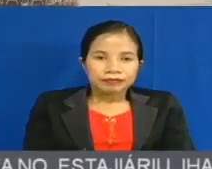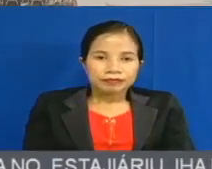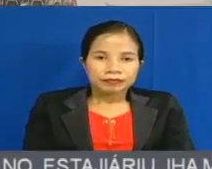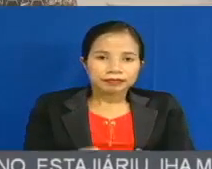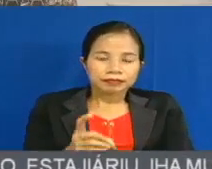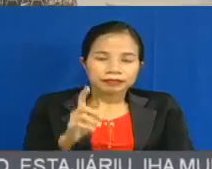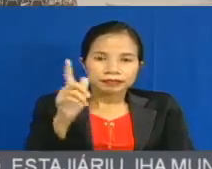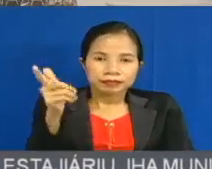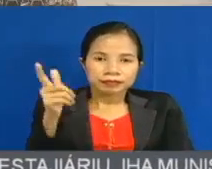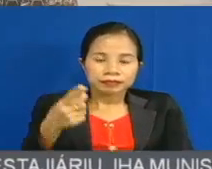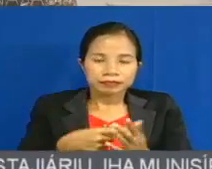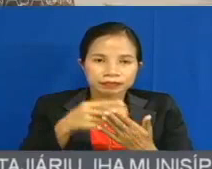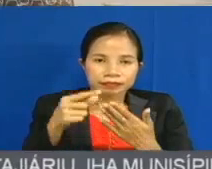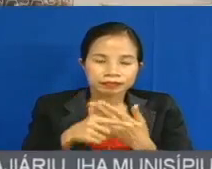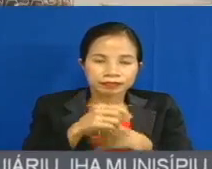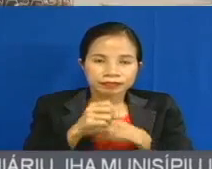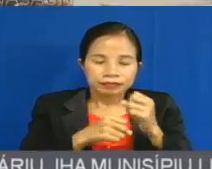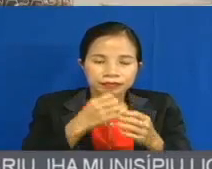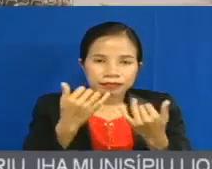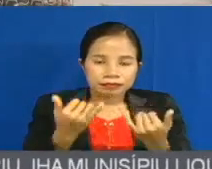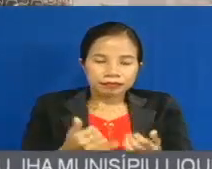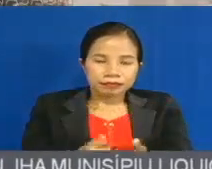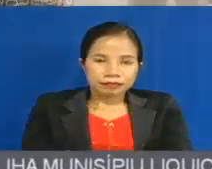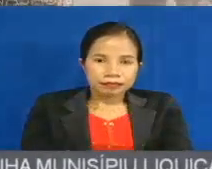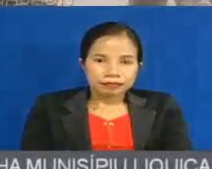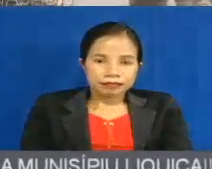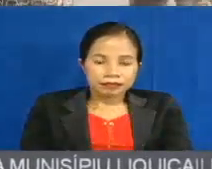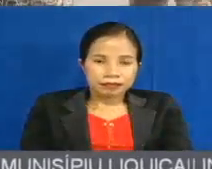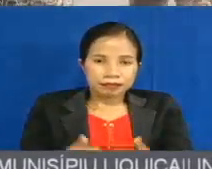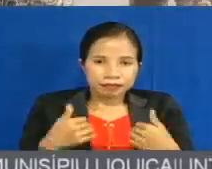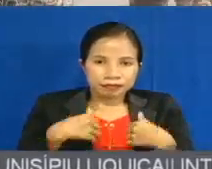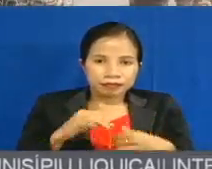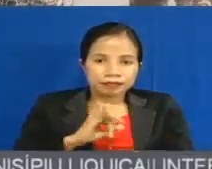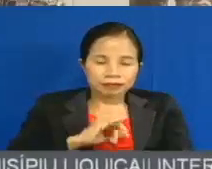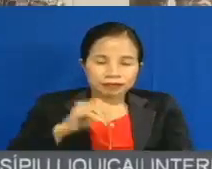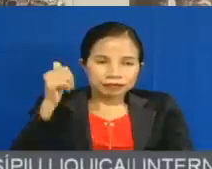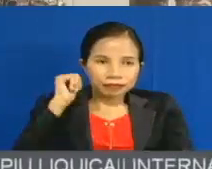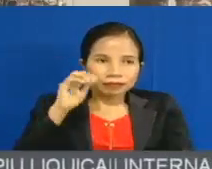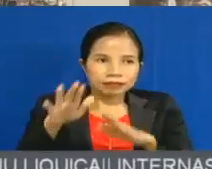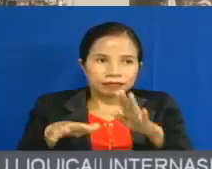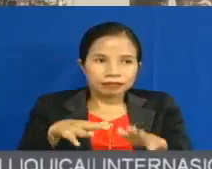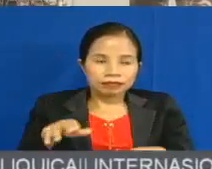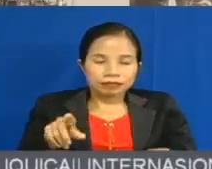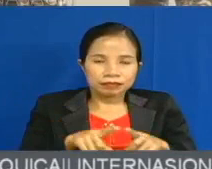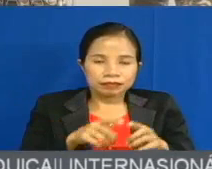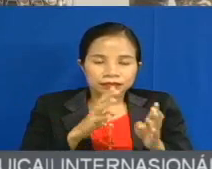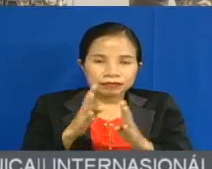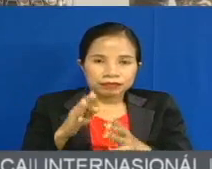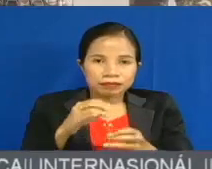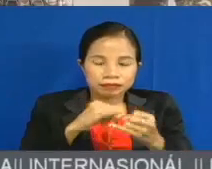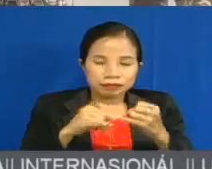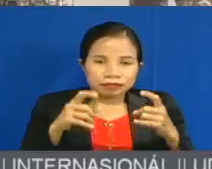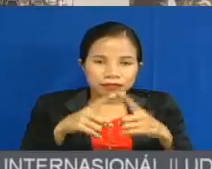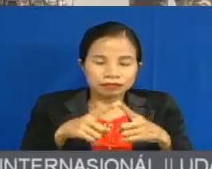Loron Ruadulu, Fulano Agosto, Tinang e Dané. Anacoldo, que a parada militar, de Hadesa, preparação e Igos,